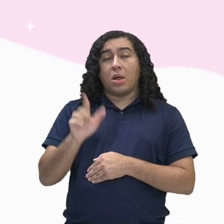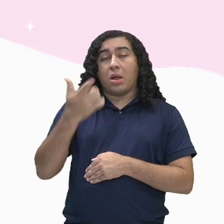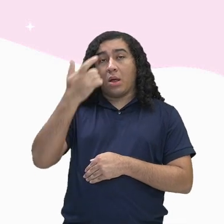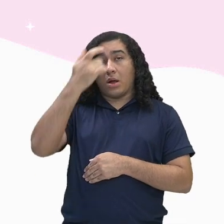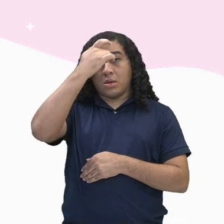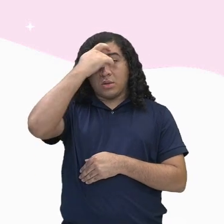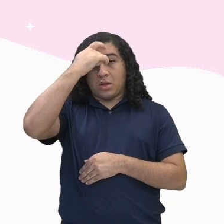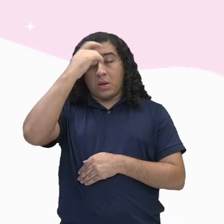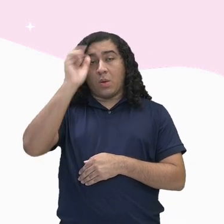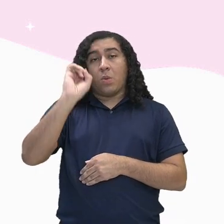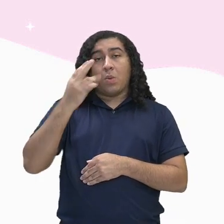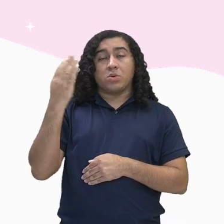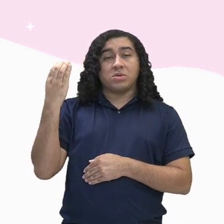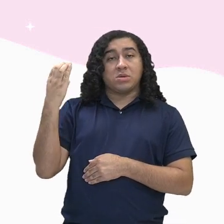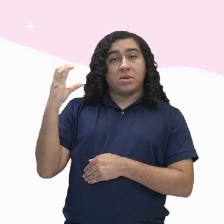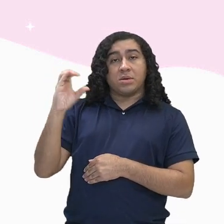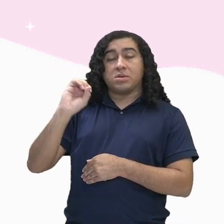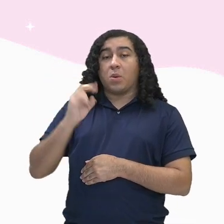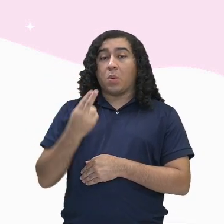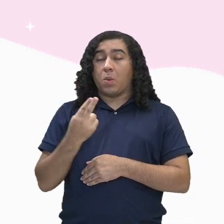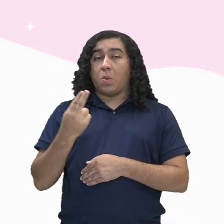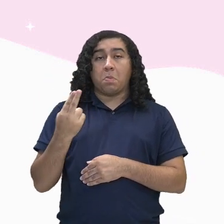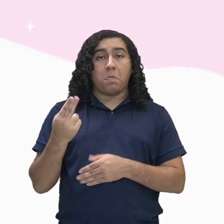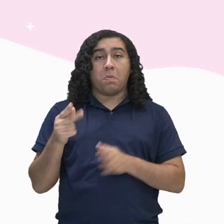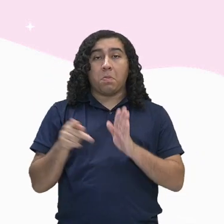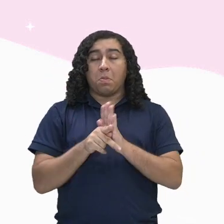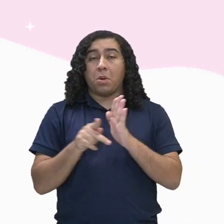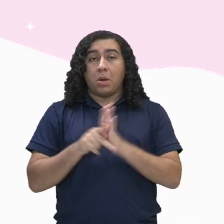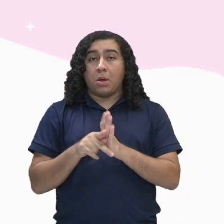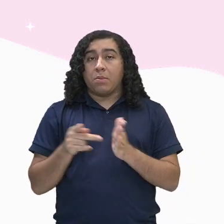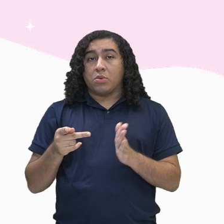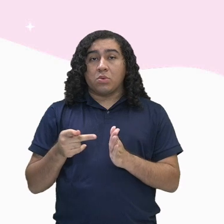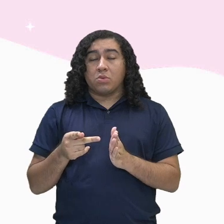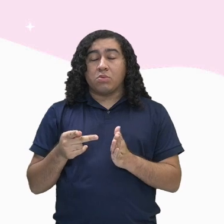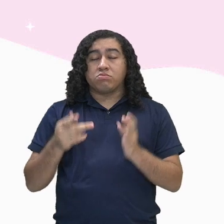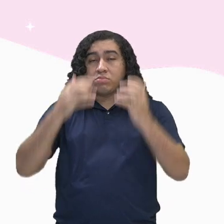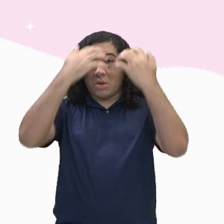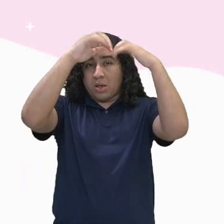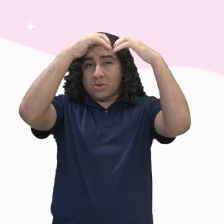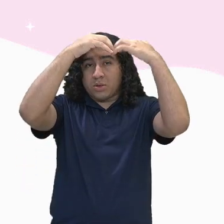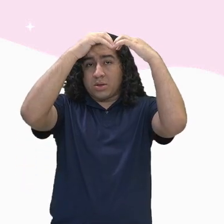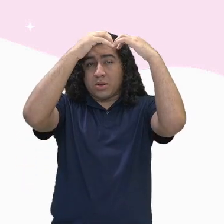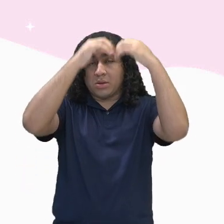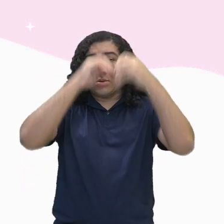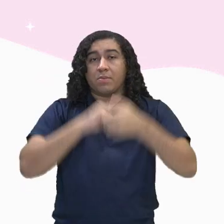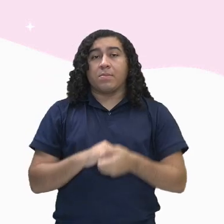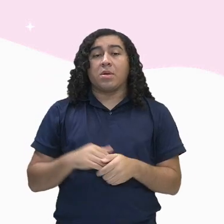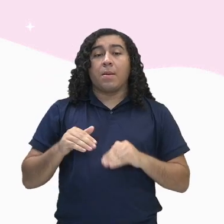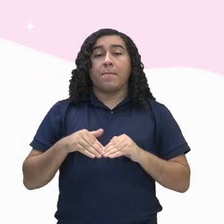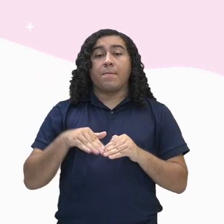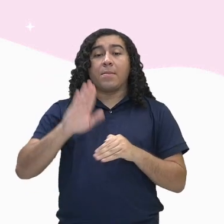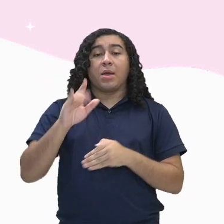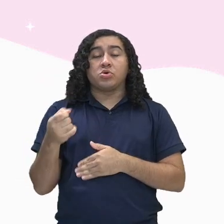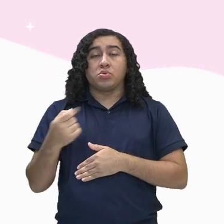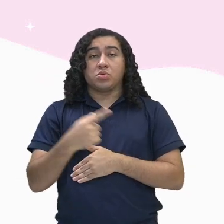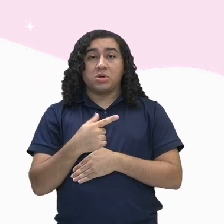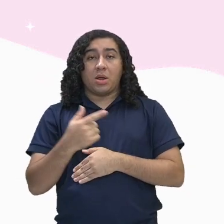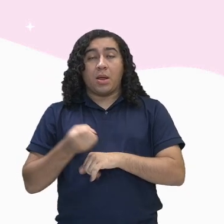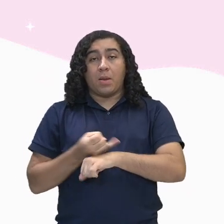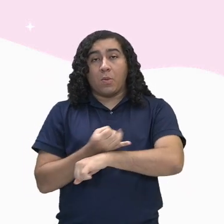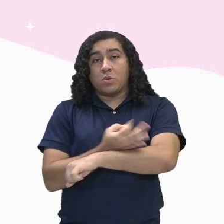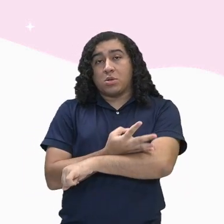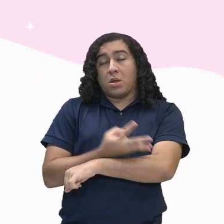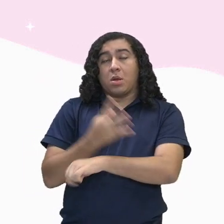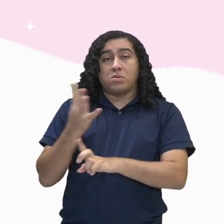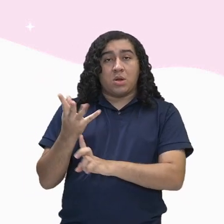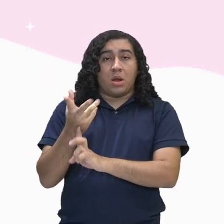da racionalidade, se a pessoa fosse para além da emoção, do campo aí da